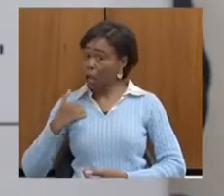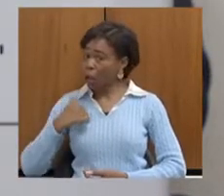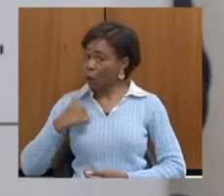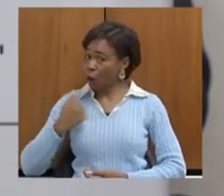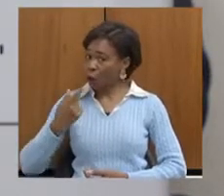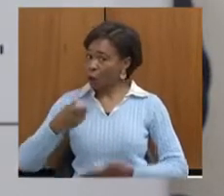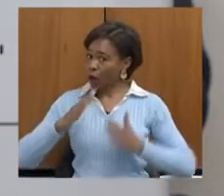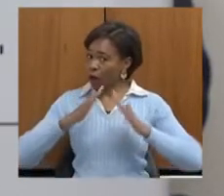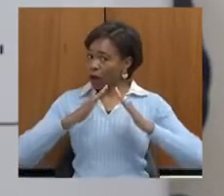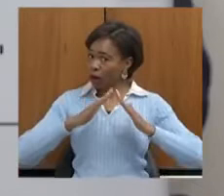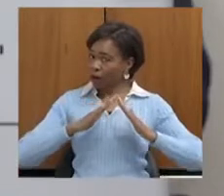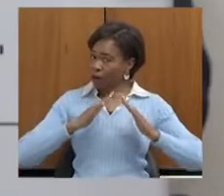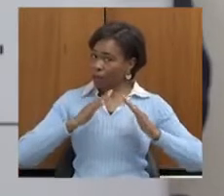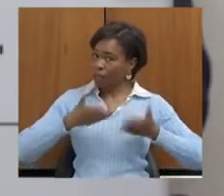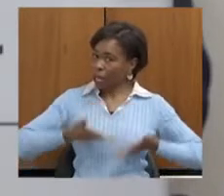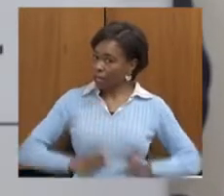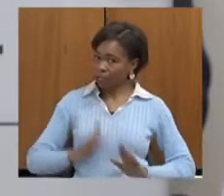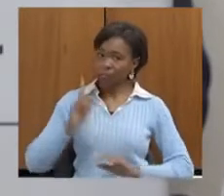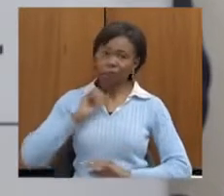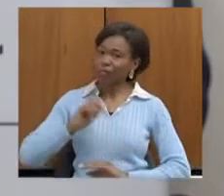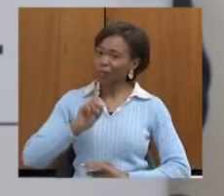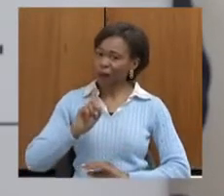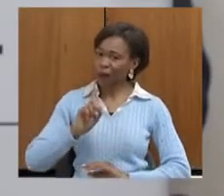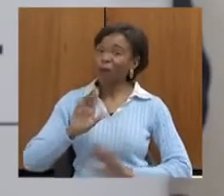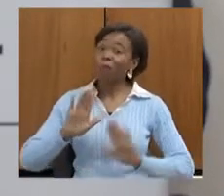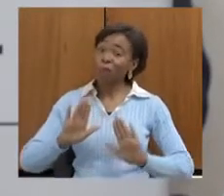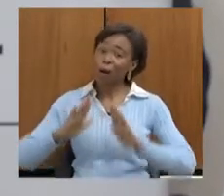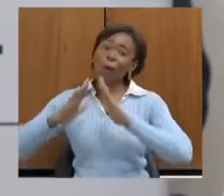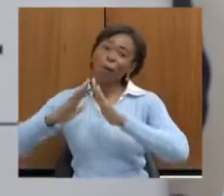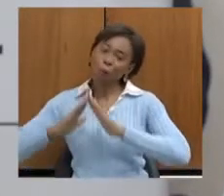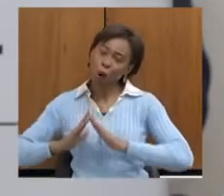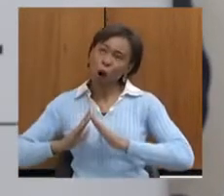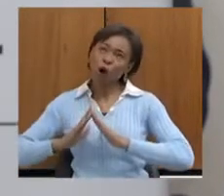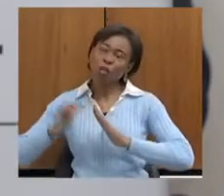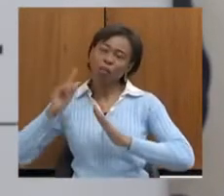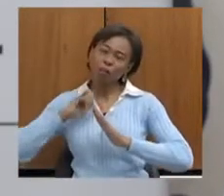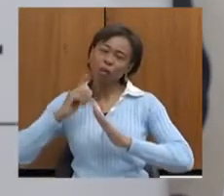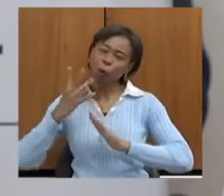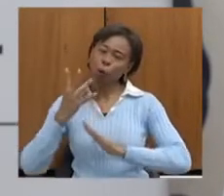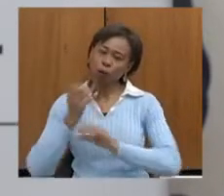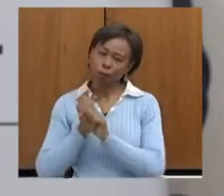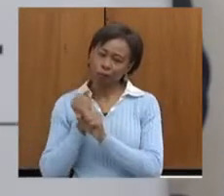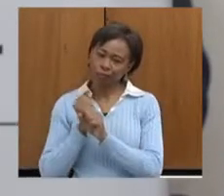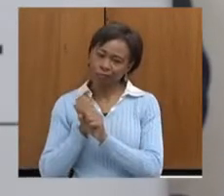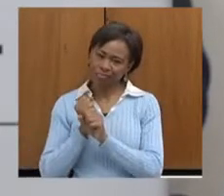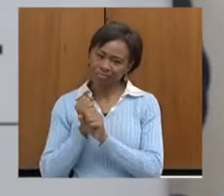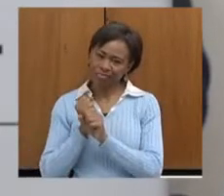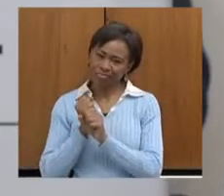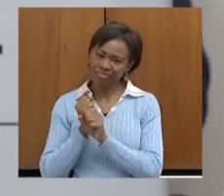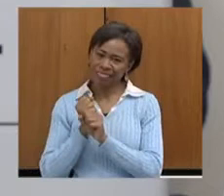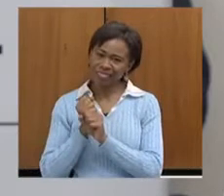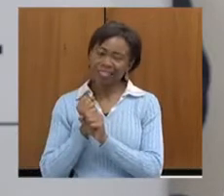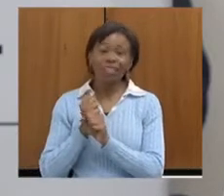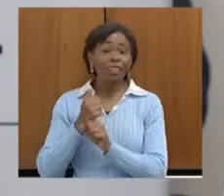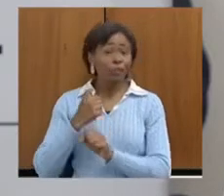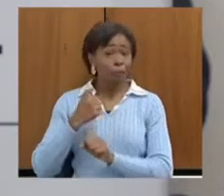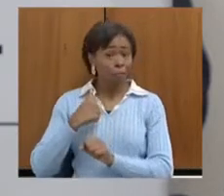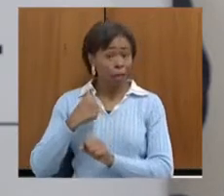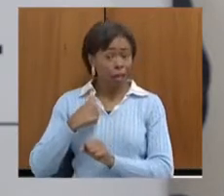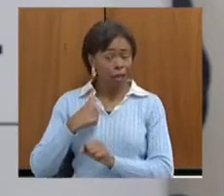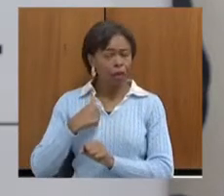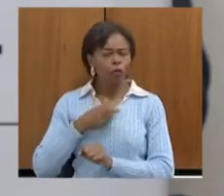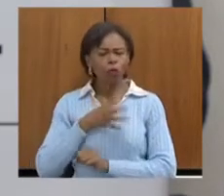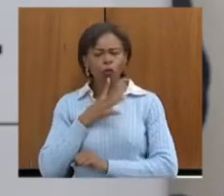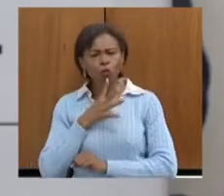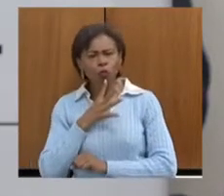há quatro anos e quanto mais eu passo aqui em Minas mais tempo a minha vida vai ser aqui agora e quanto mais